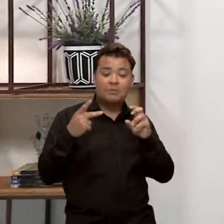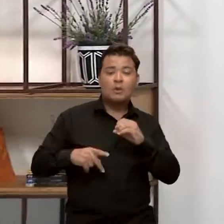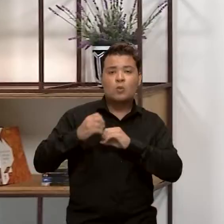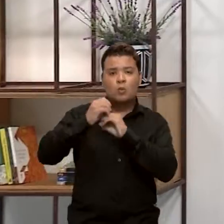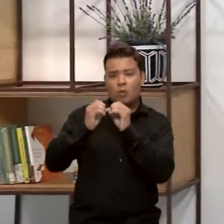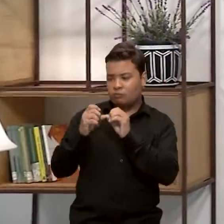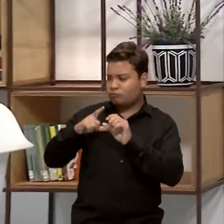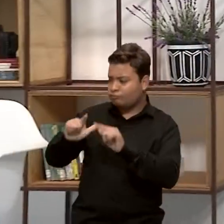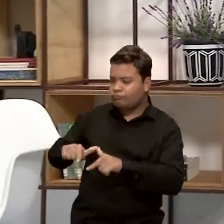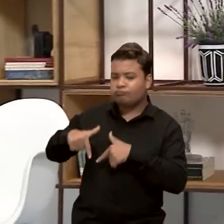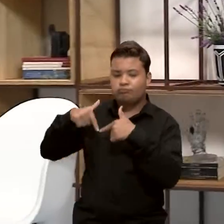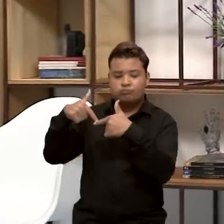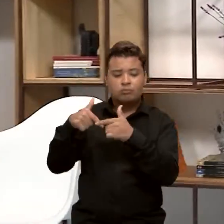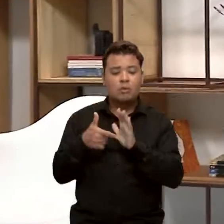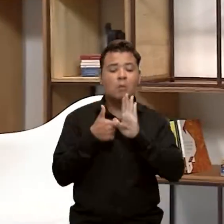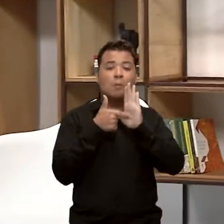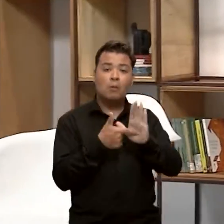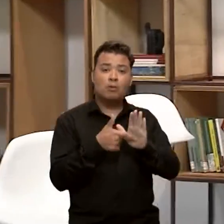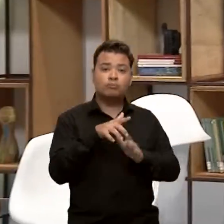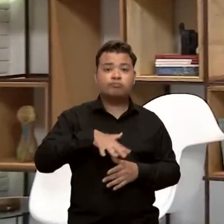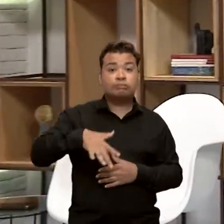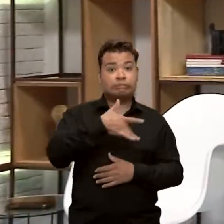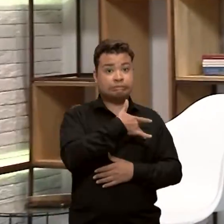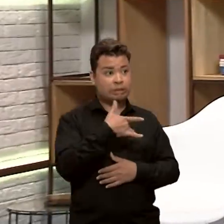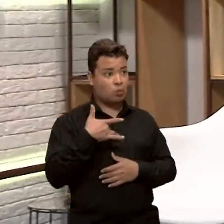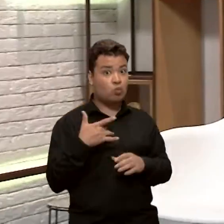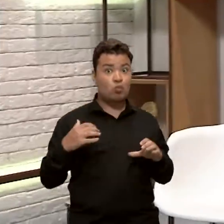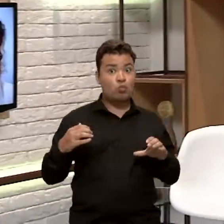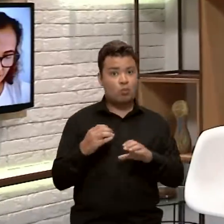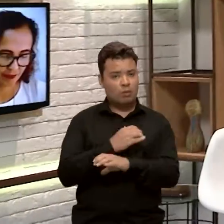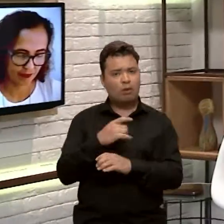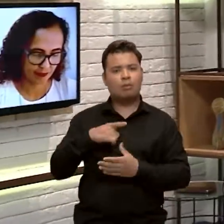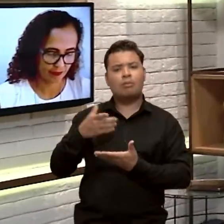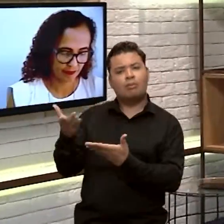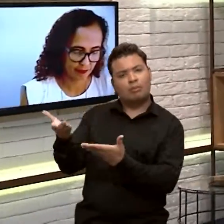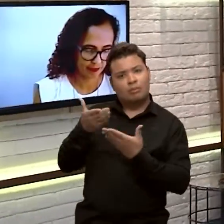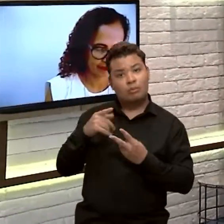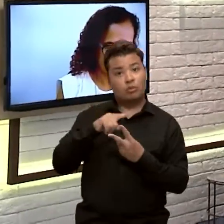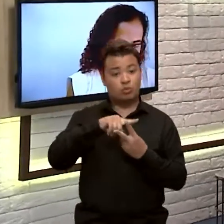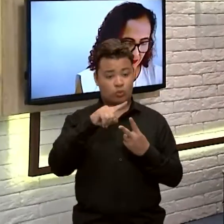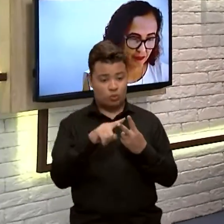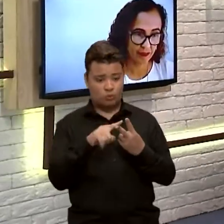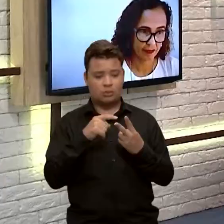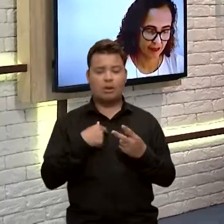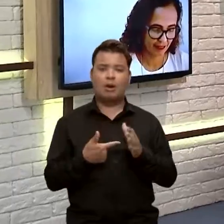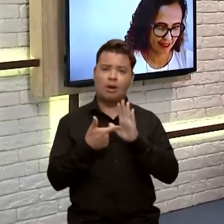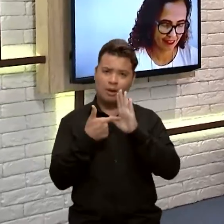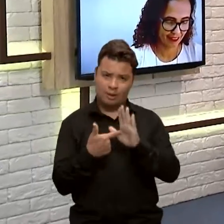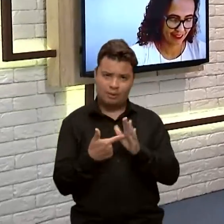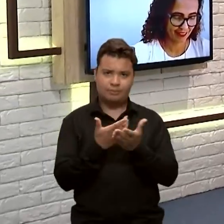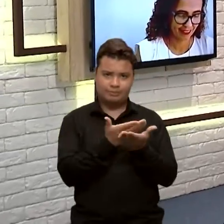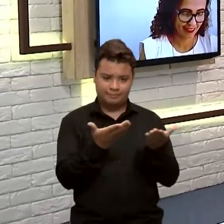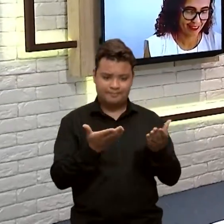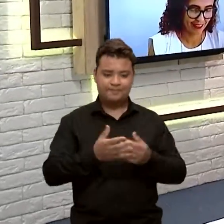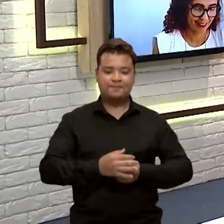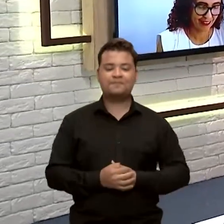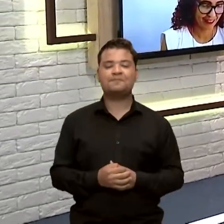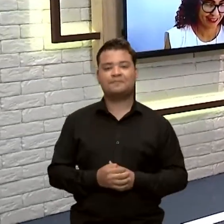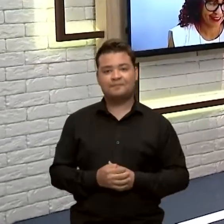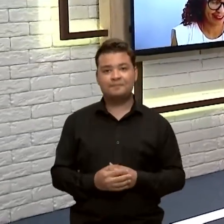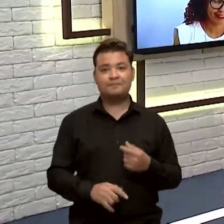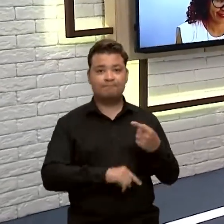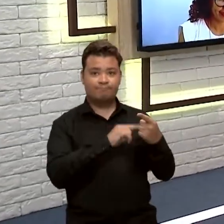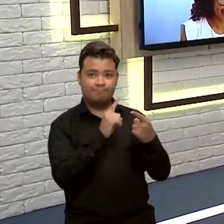que trata da saúde integral, nós temos duas convidadas no programa de hoje. Eu vou apresentar elas para vocês. A primeira